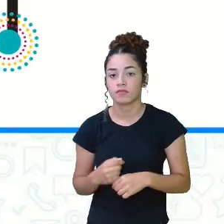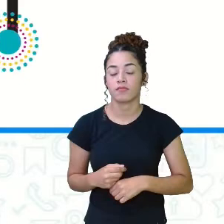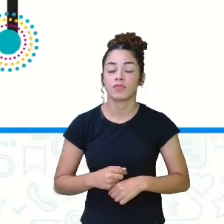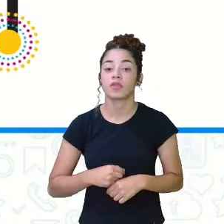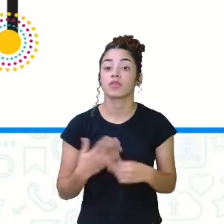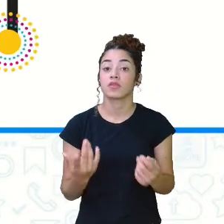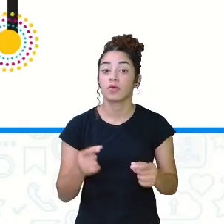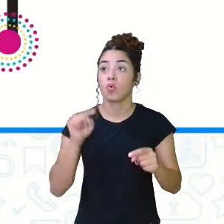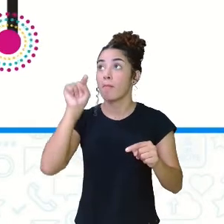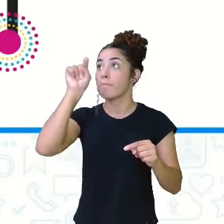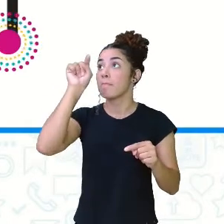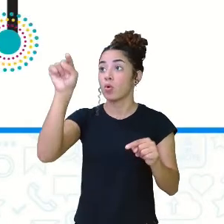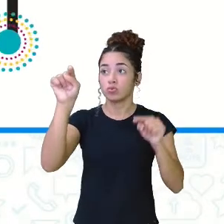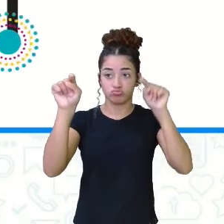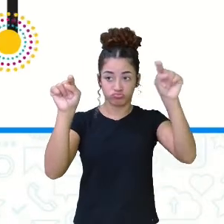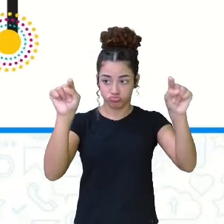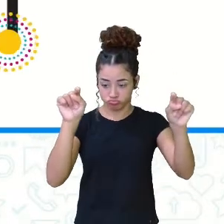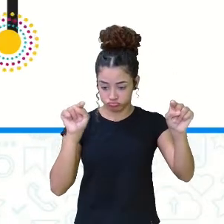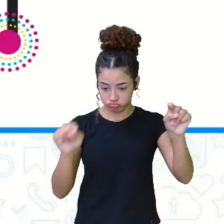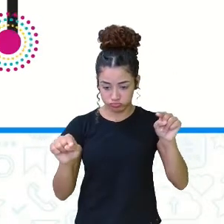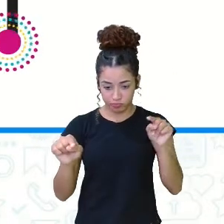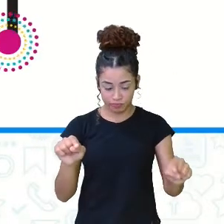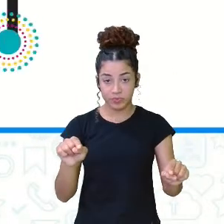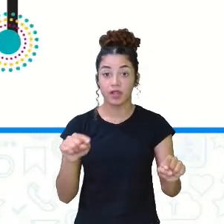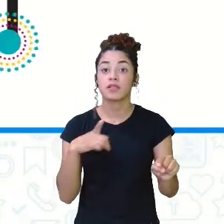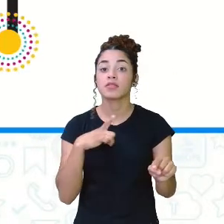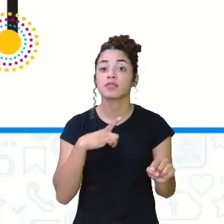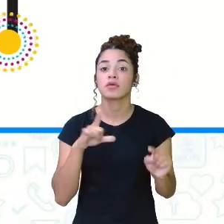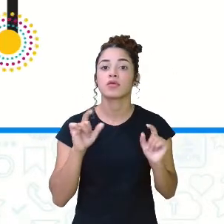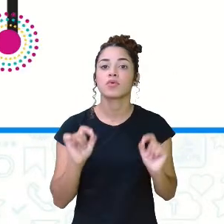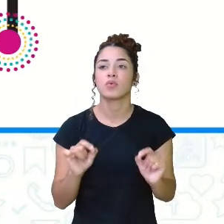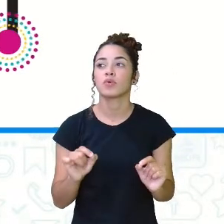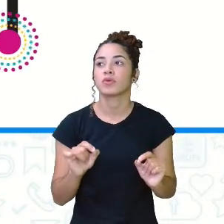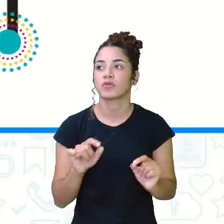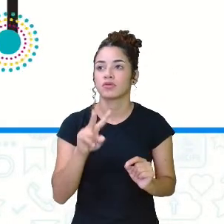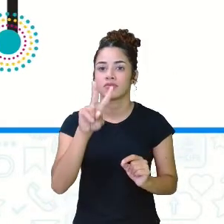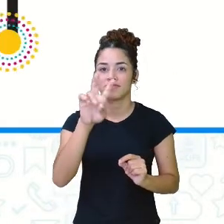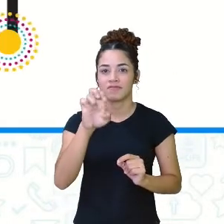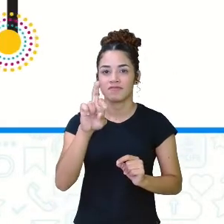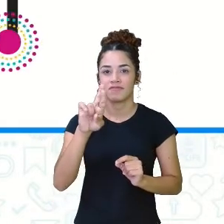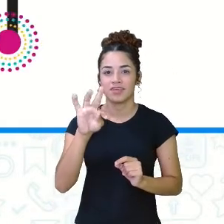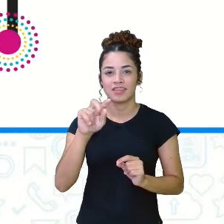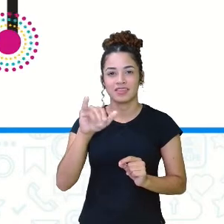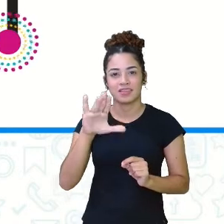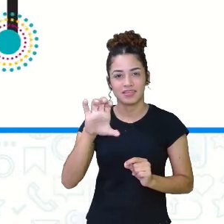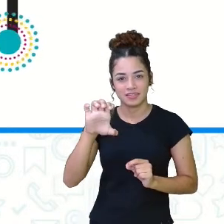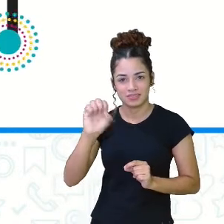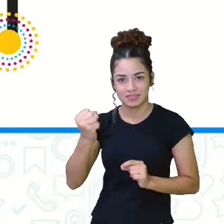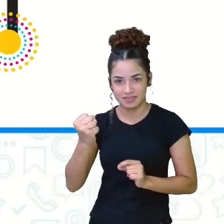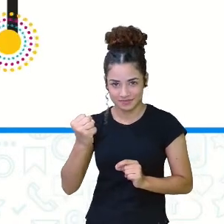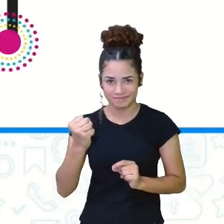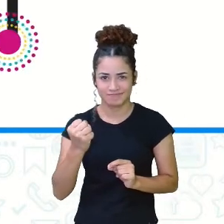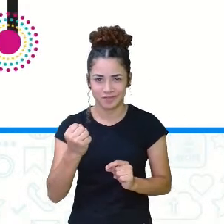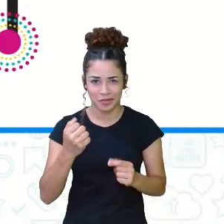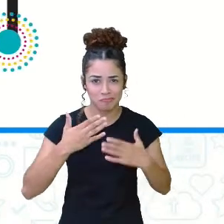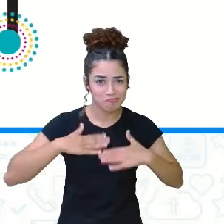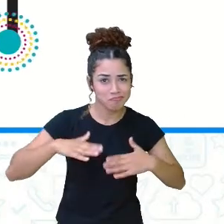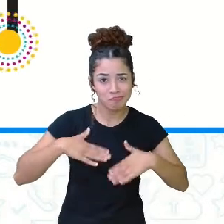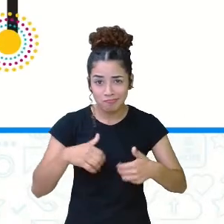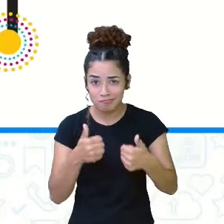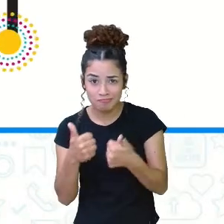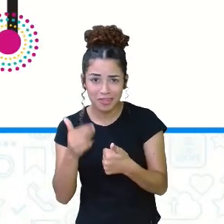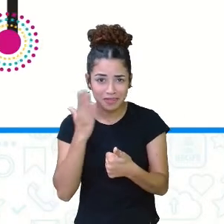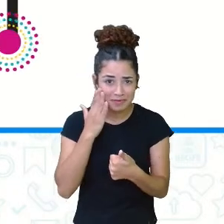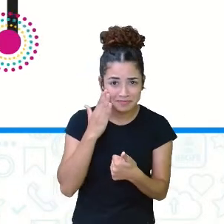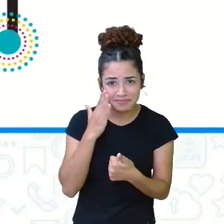especificamente nesse encontro, eu tenho o meu vértice. Beleza? Tranquilo até aí? Então,